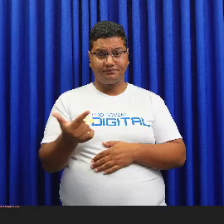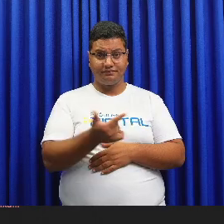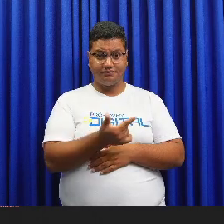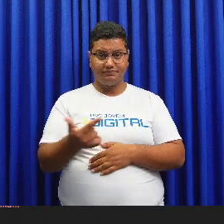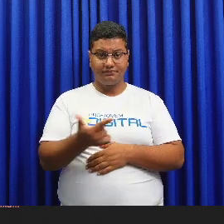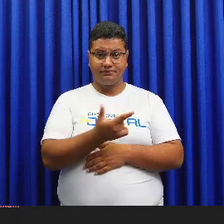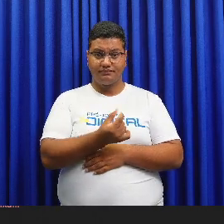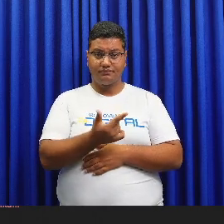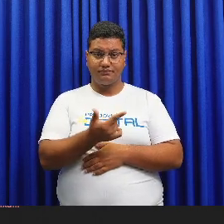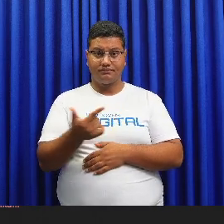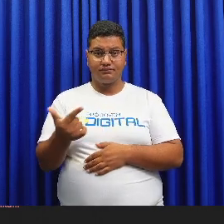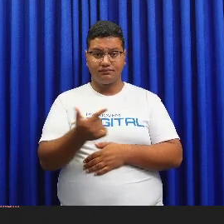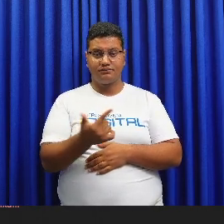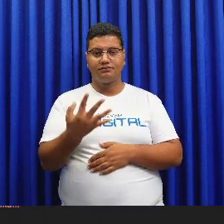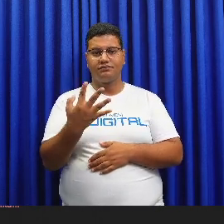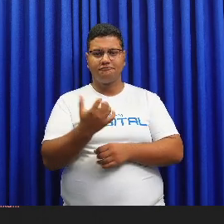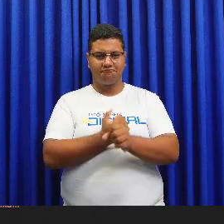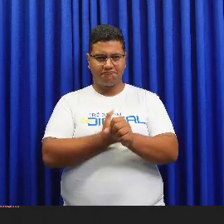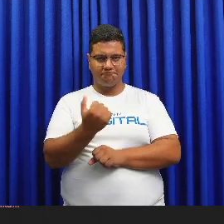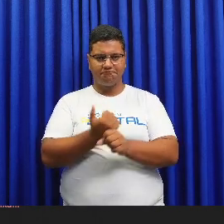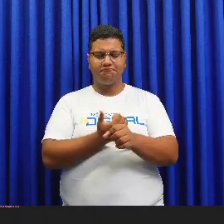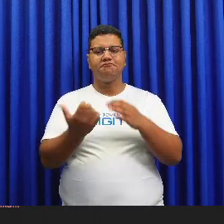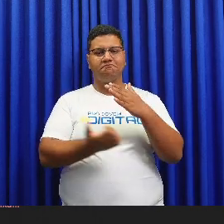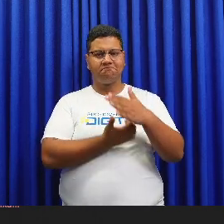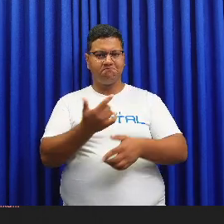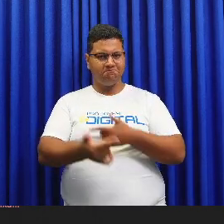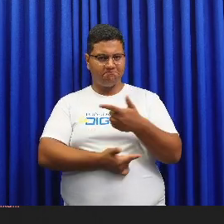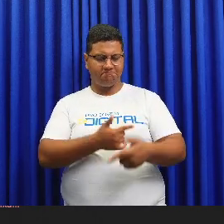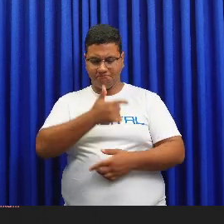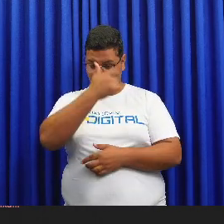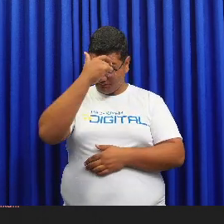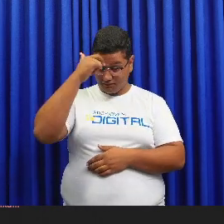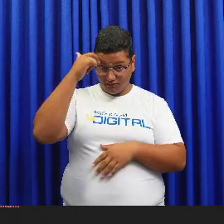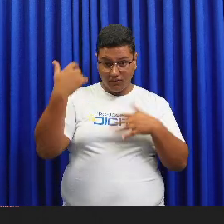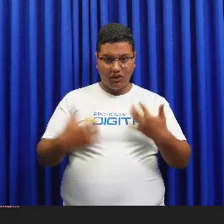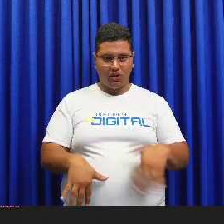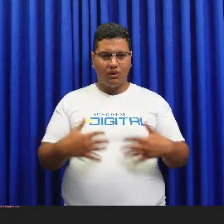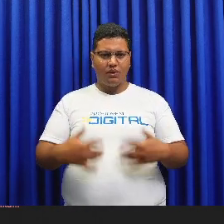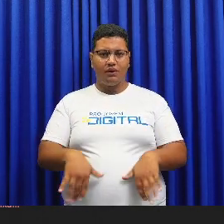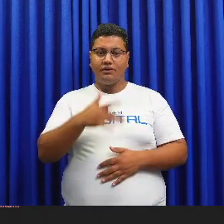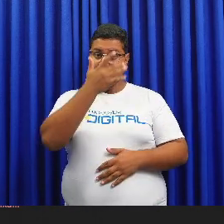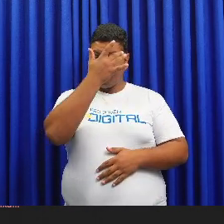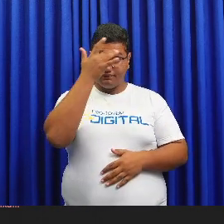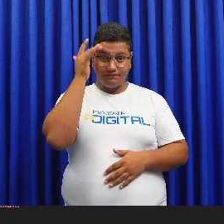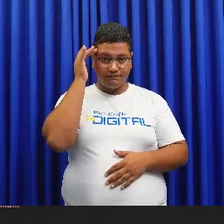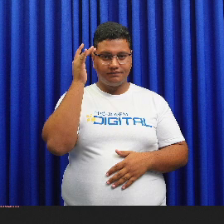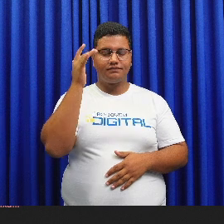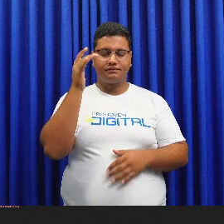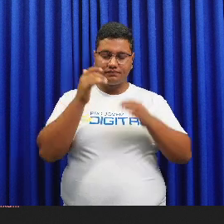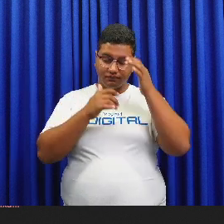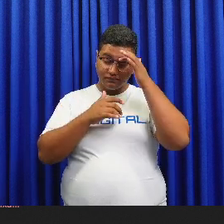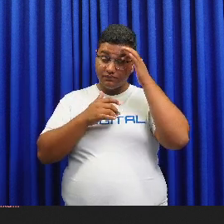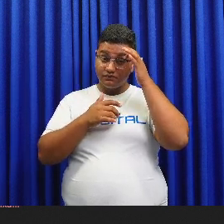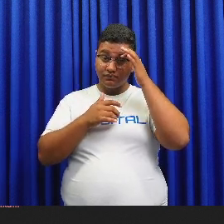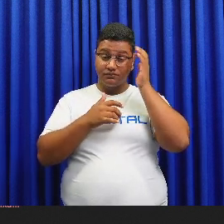2022. Passei 4 anos nessa empresa. E a pessoa, meu vendedor,